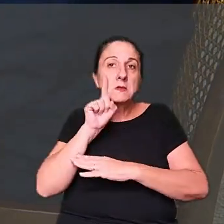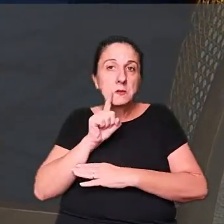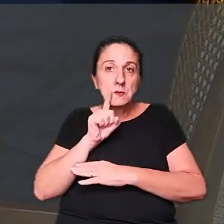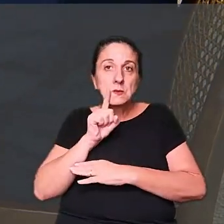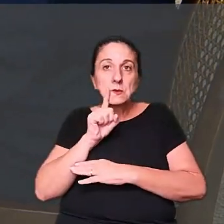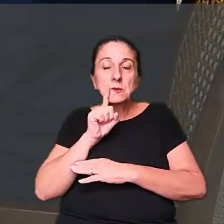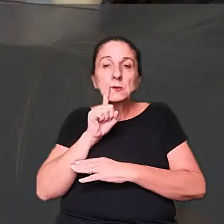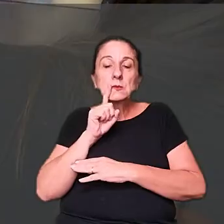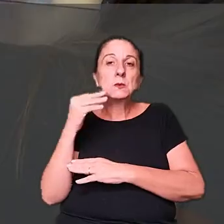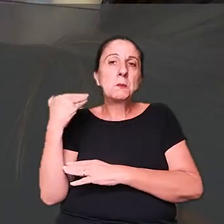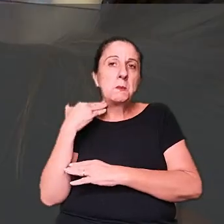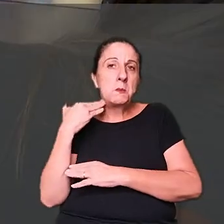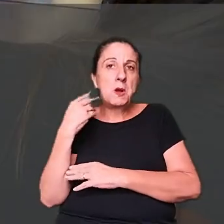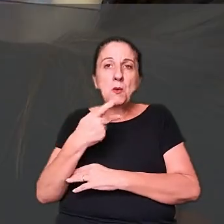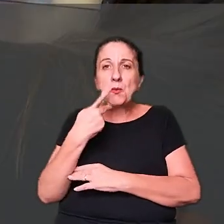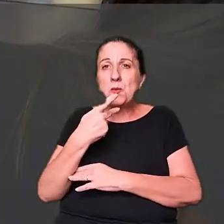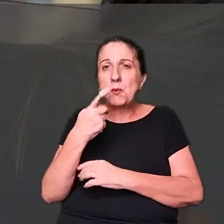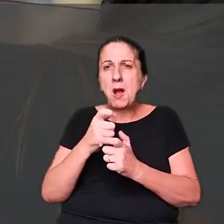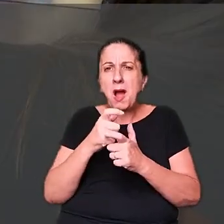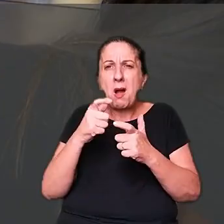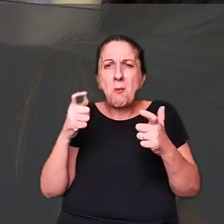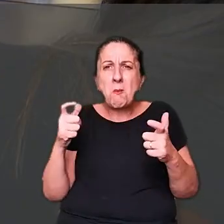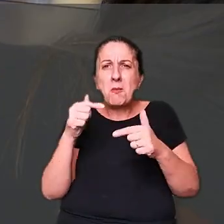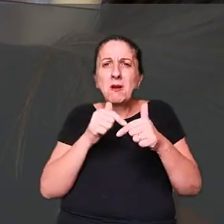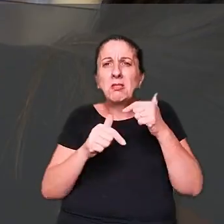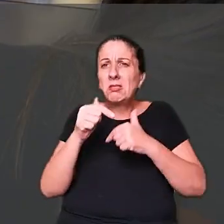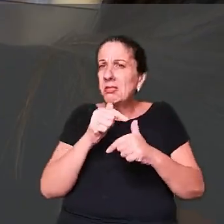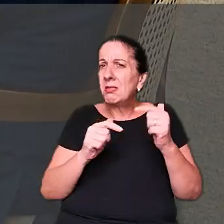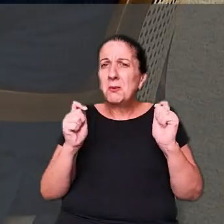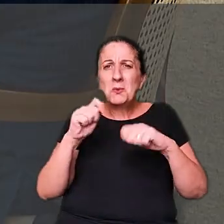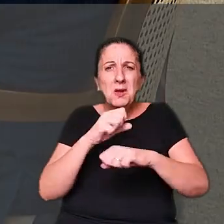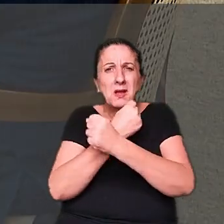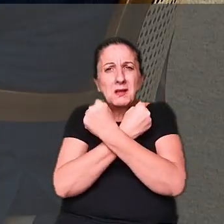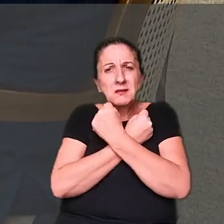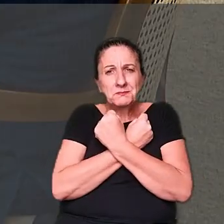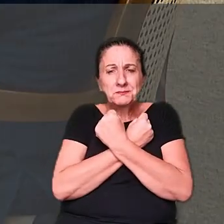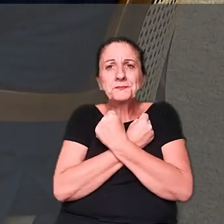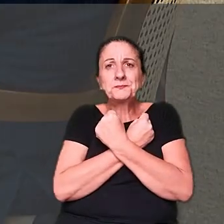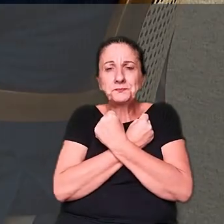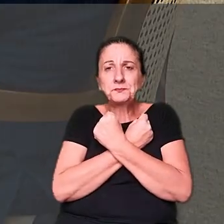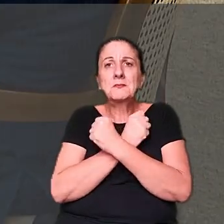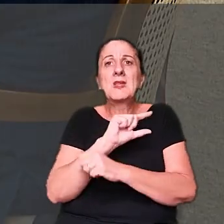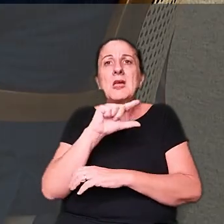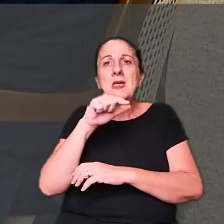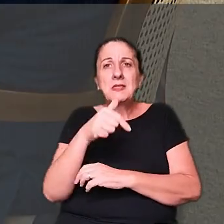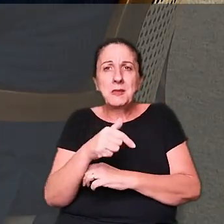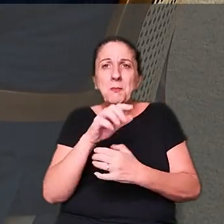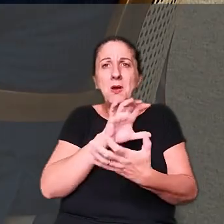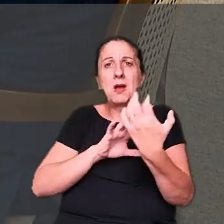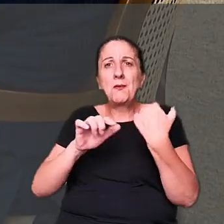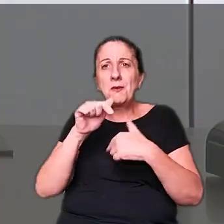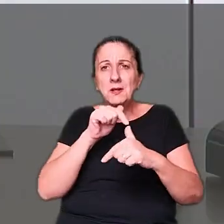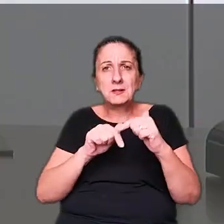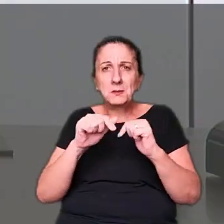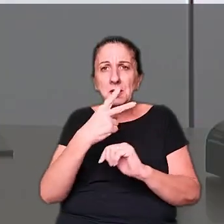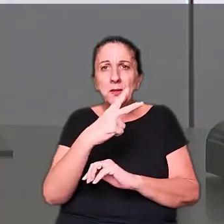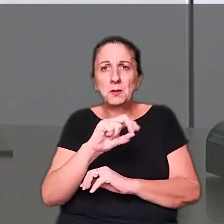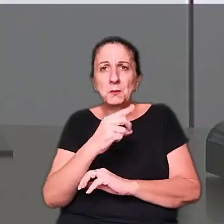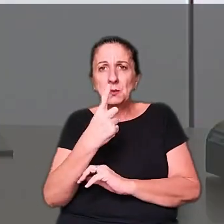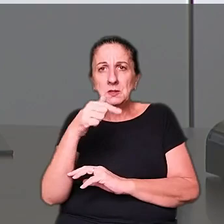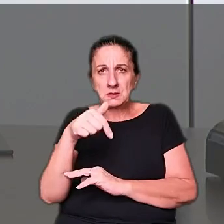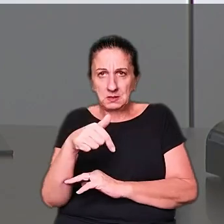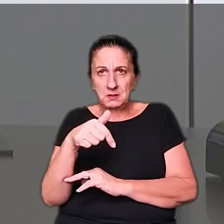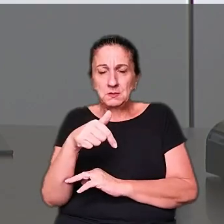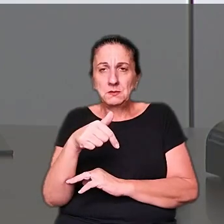Estados Unidos. Os magistrados relataram o aumento do trabalho em condições análogas à escravidão após a reforma trabalhista